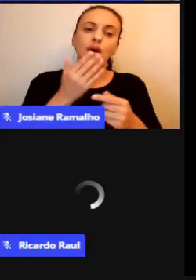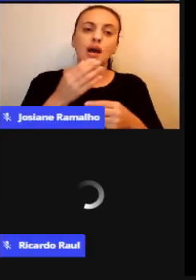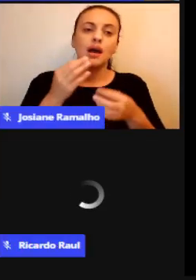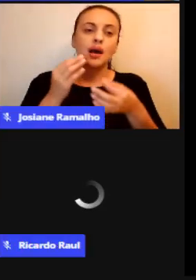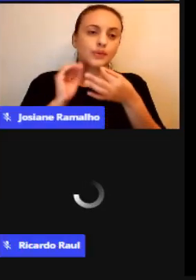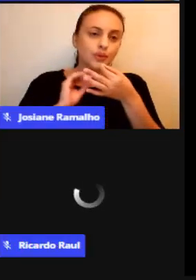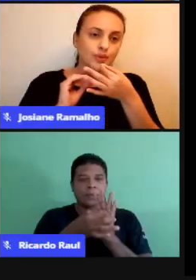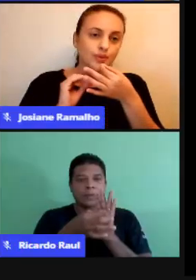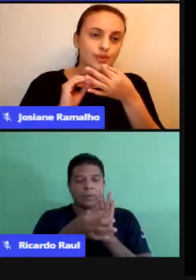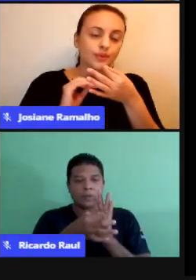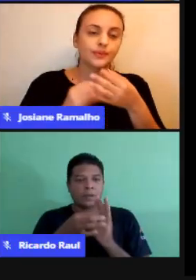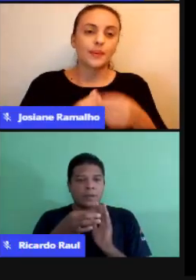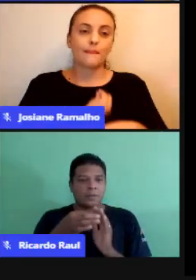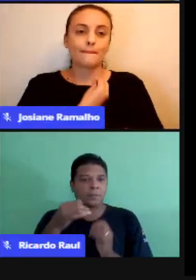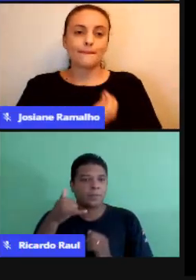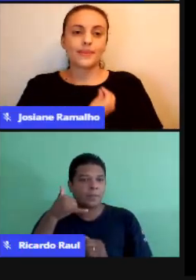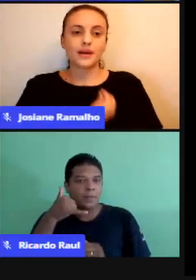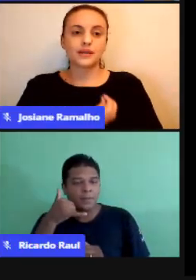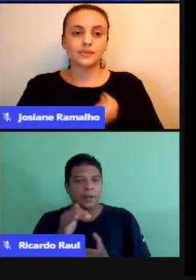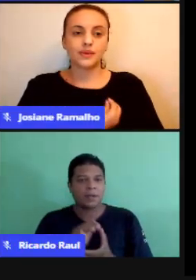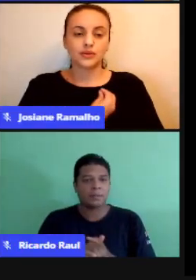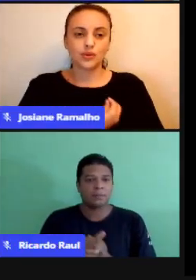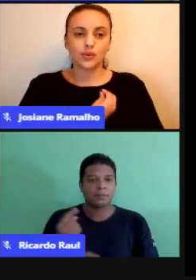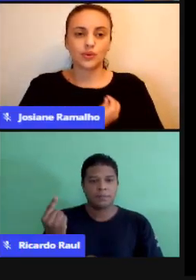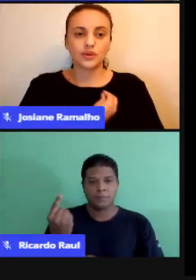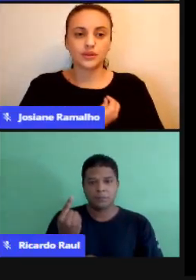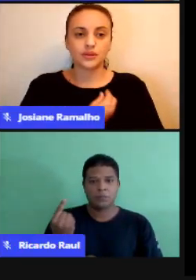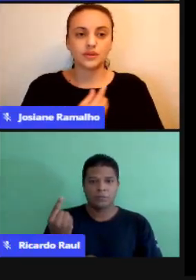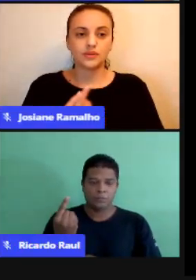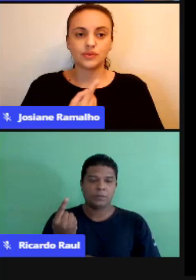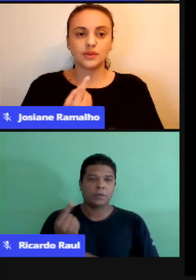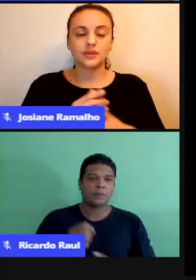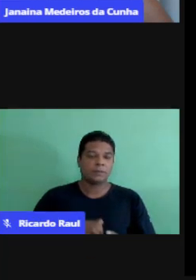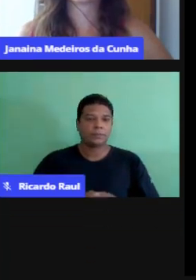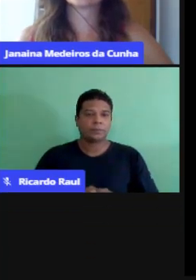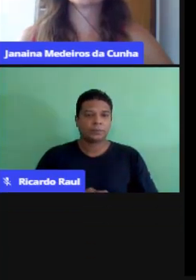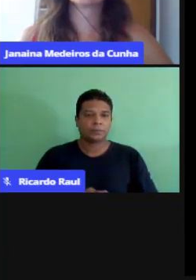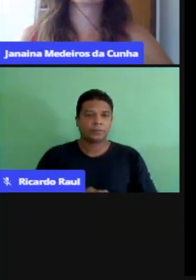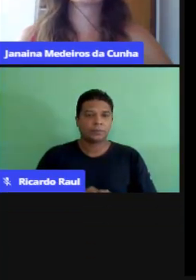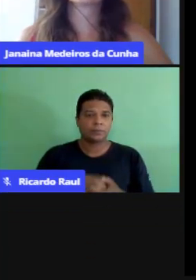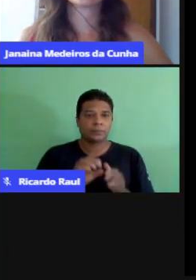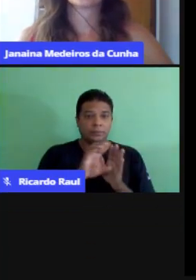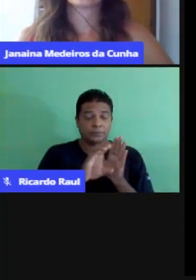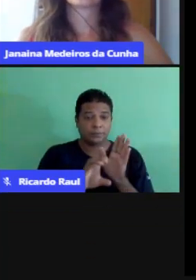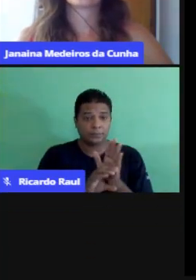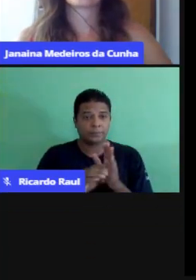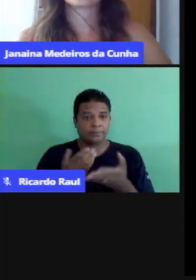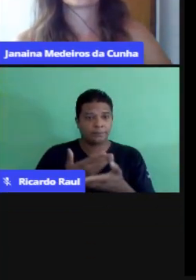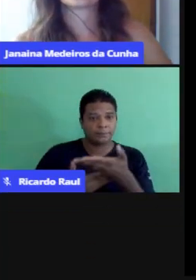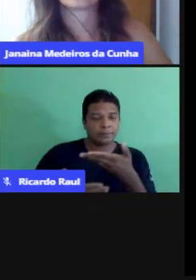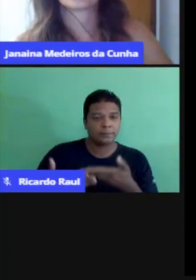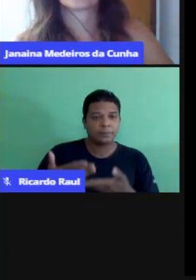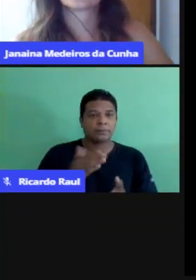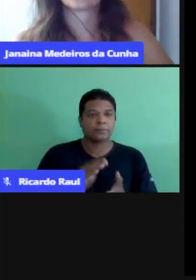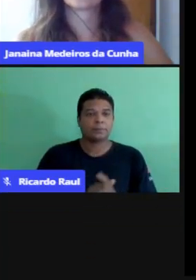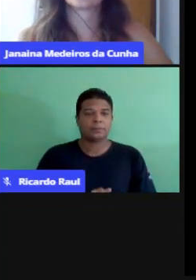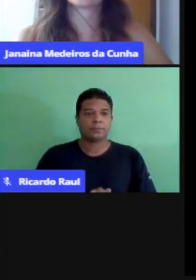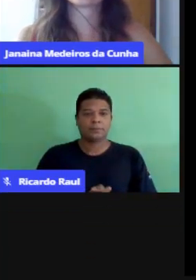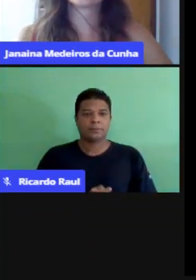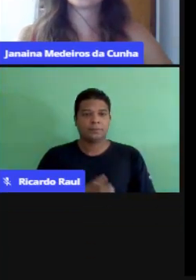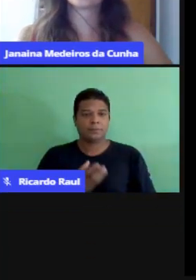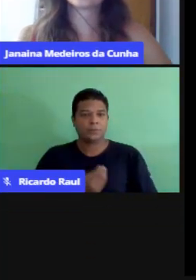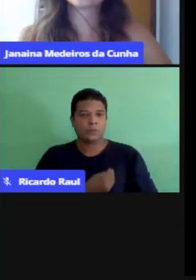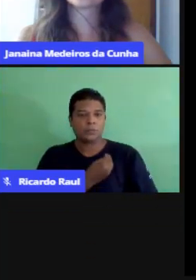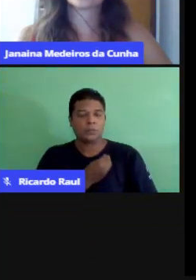áudios, participações individuais, né? Conteúdos interativos, participação em